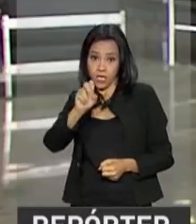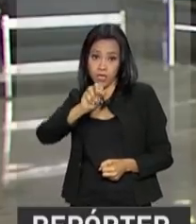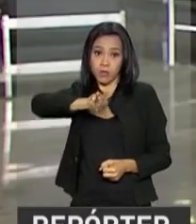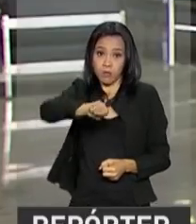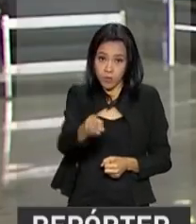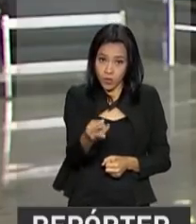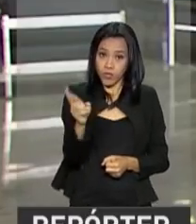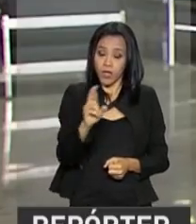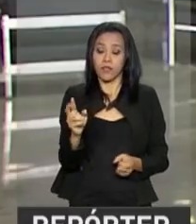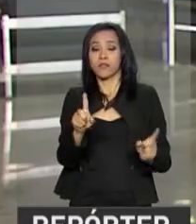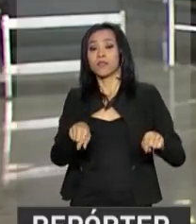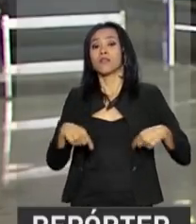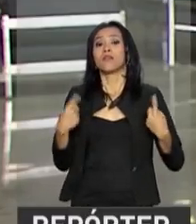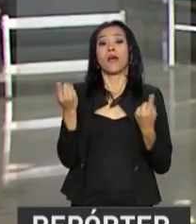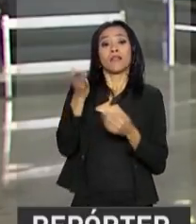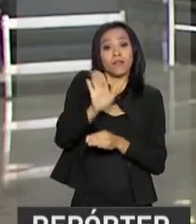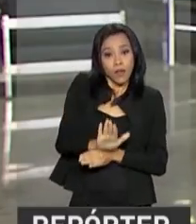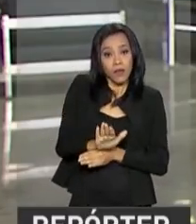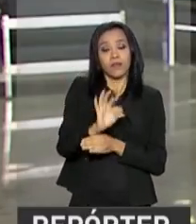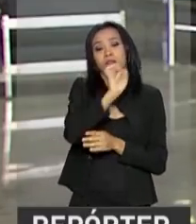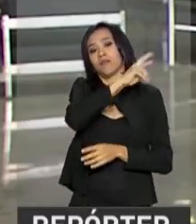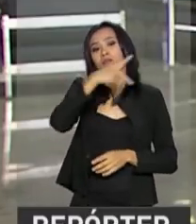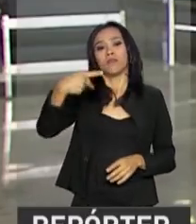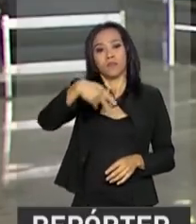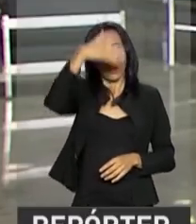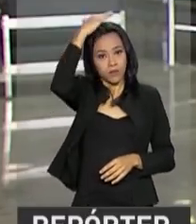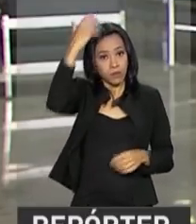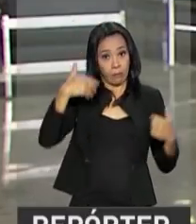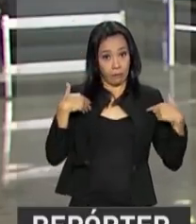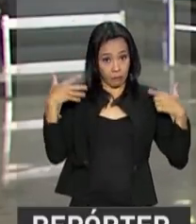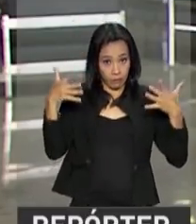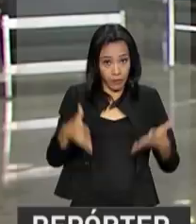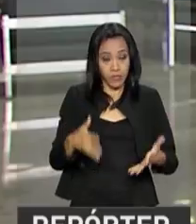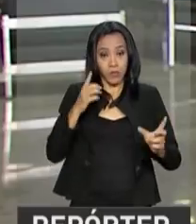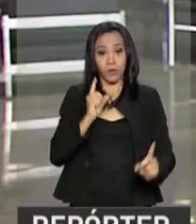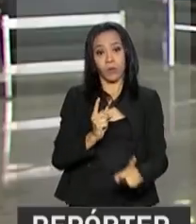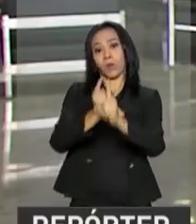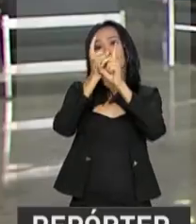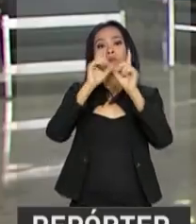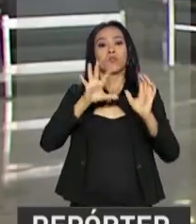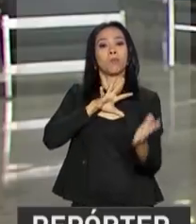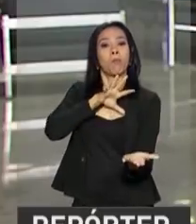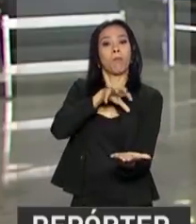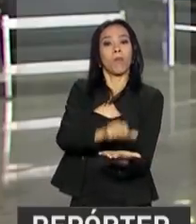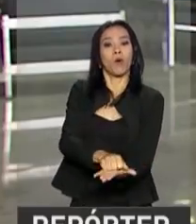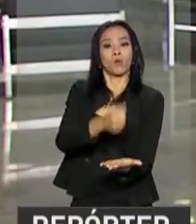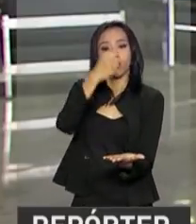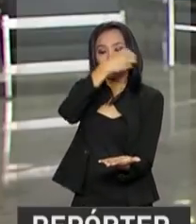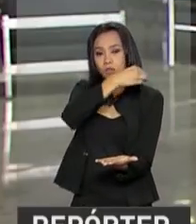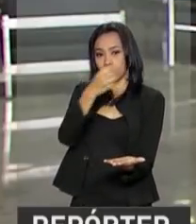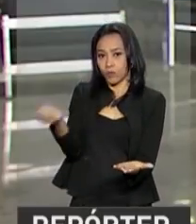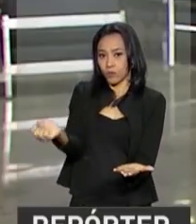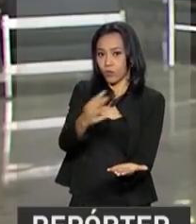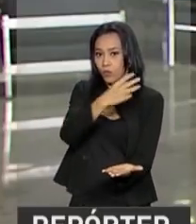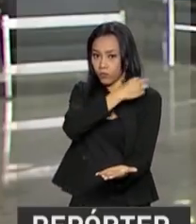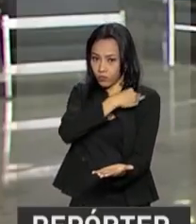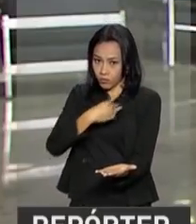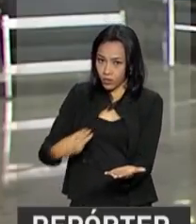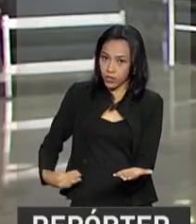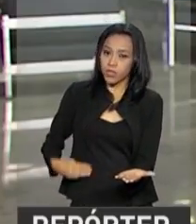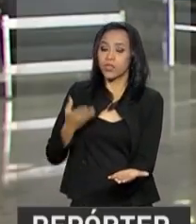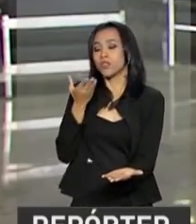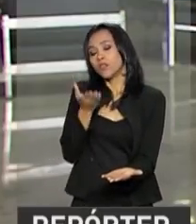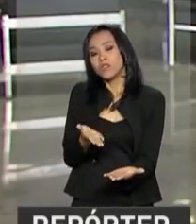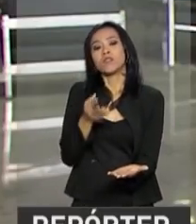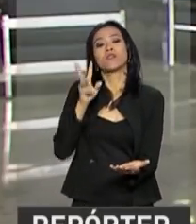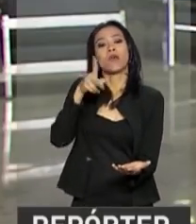tarde às 15 horas o presidente michel temer participa da cerimônia de posse do ministro de estado chefe da secretaria